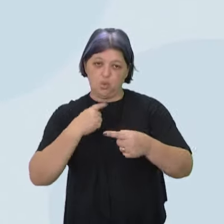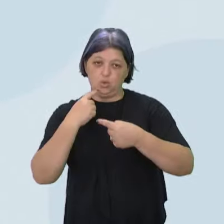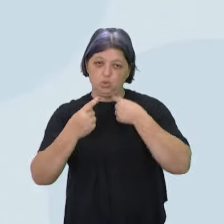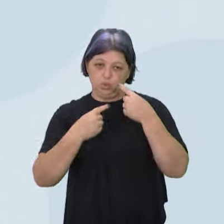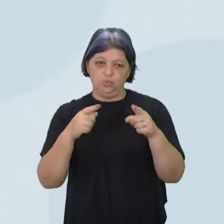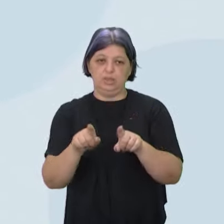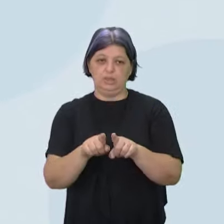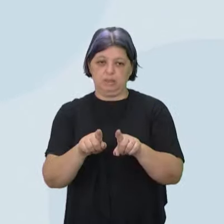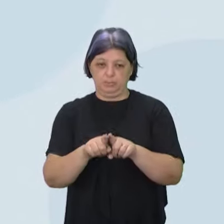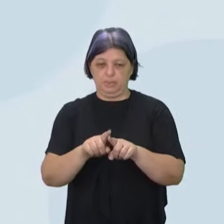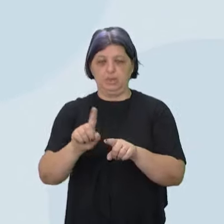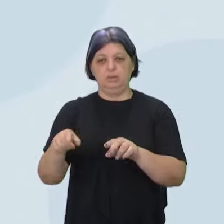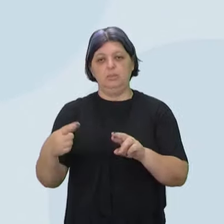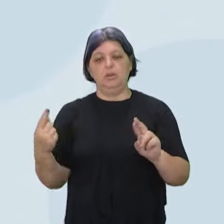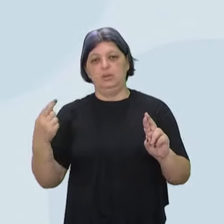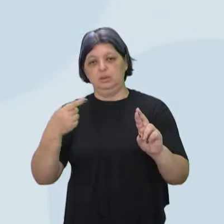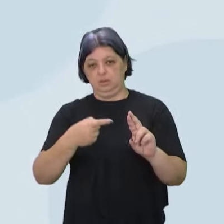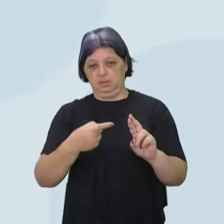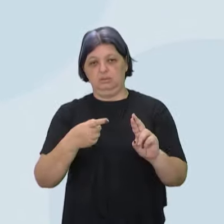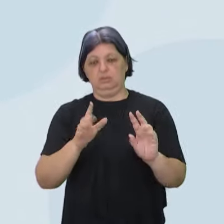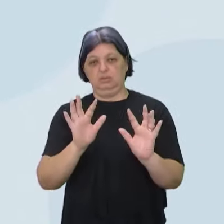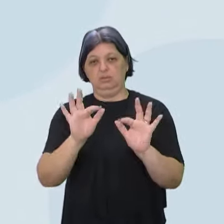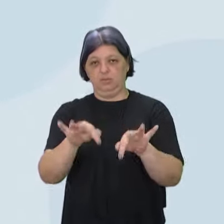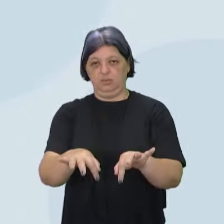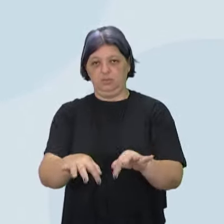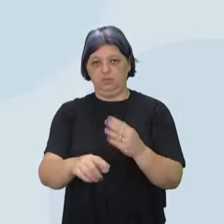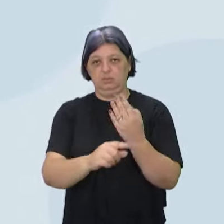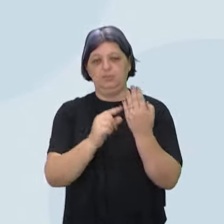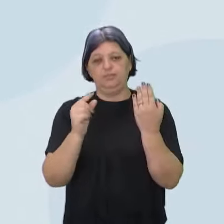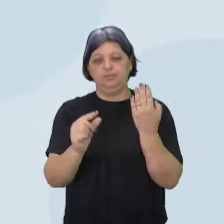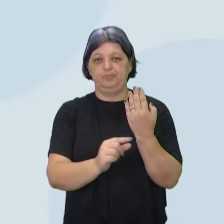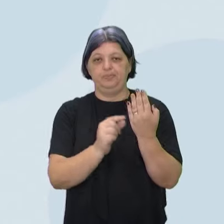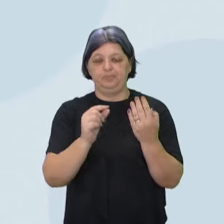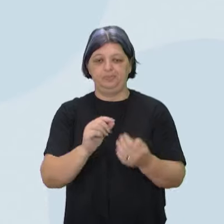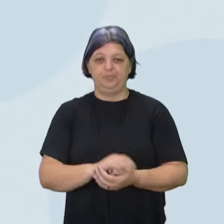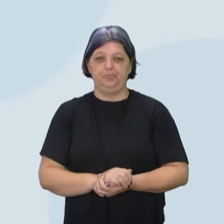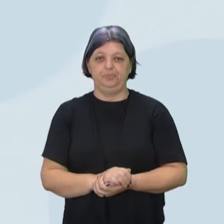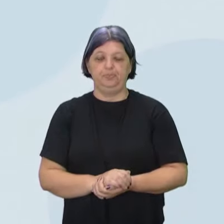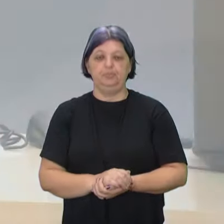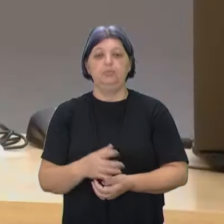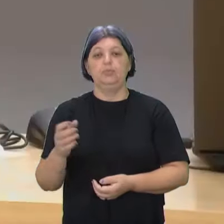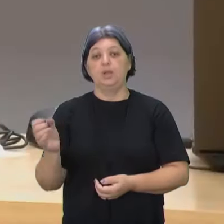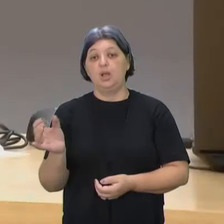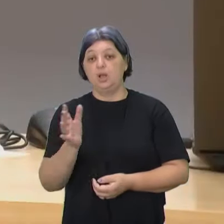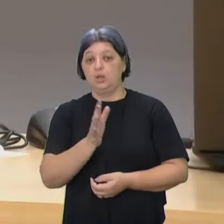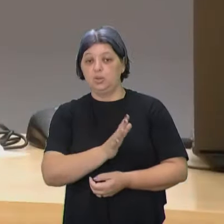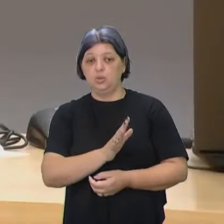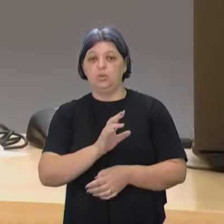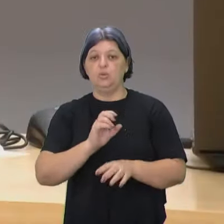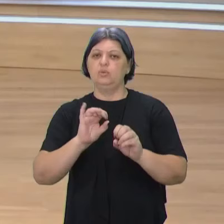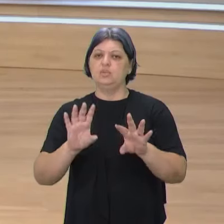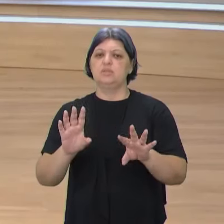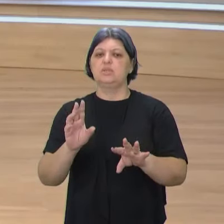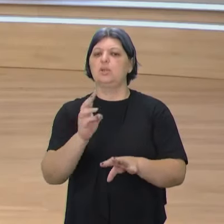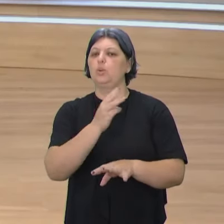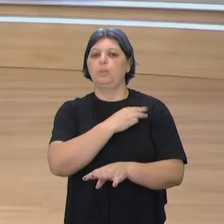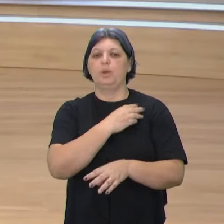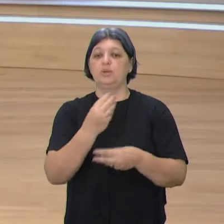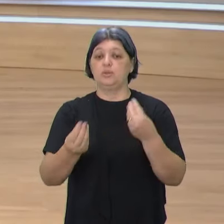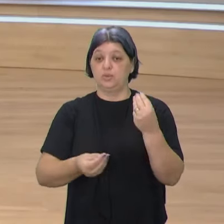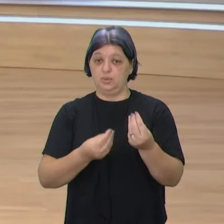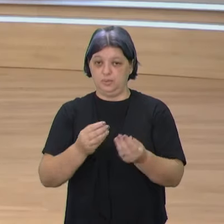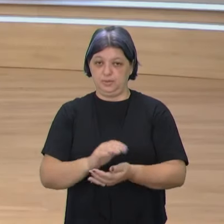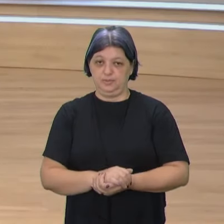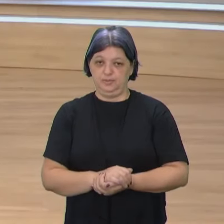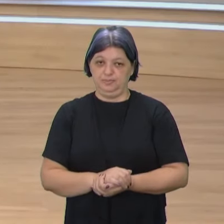nossa formação com as referências bibliográficas. E o novo ensino médio, Gisele? Então, pessoal, o